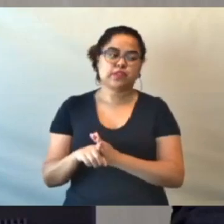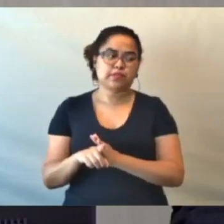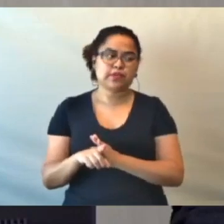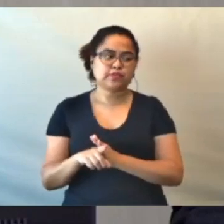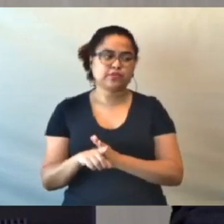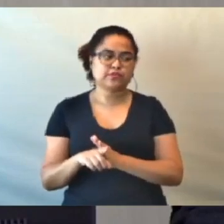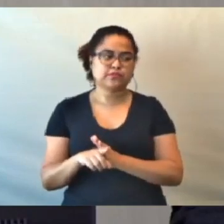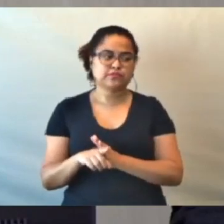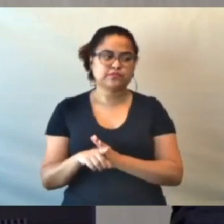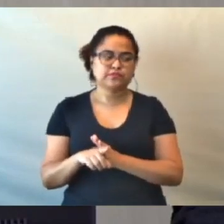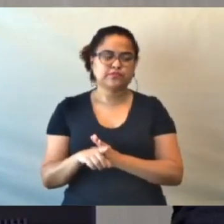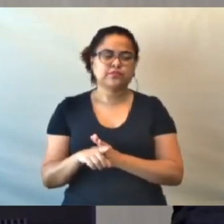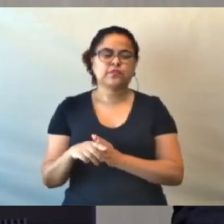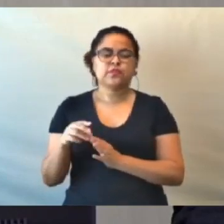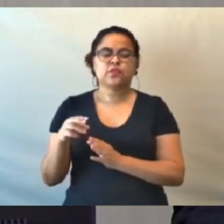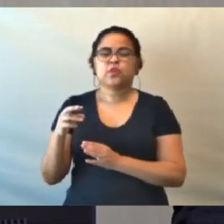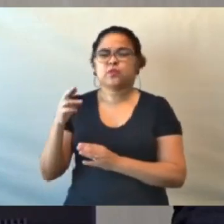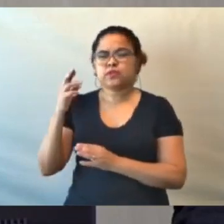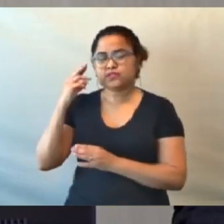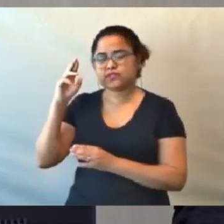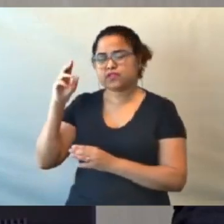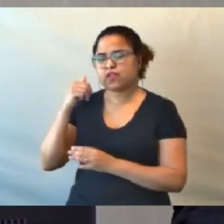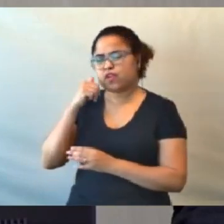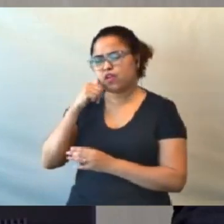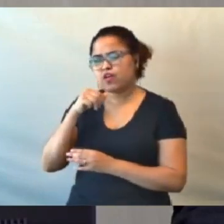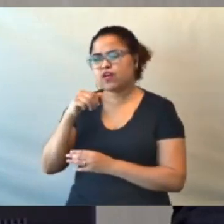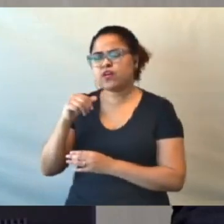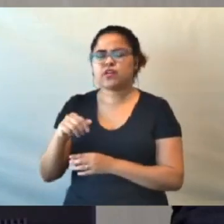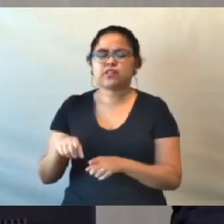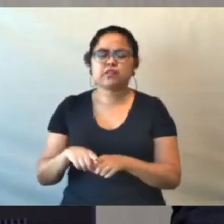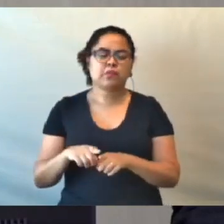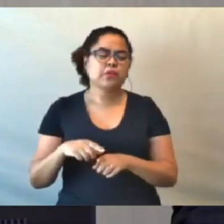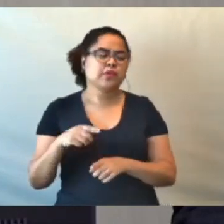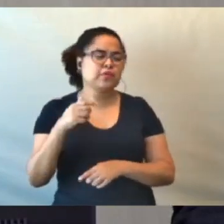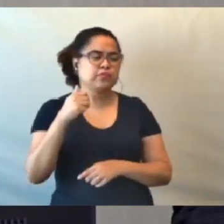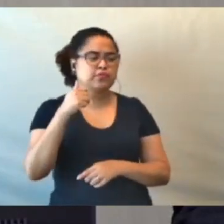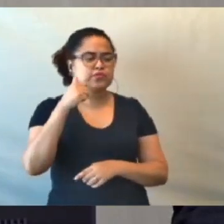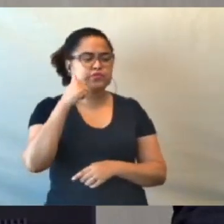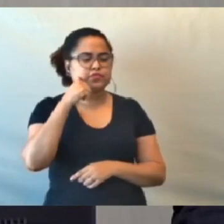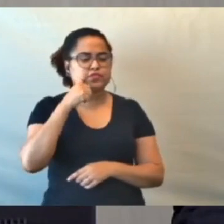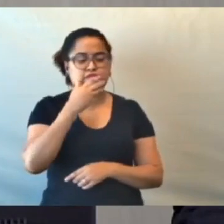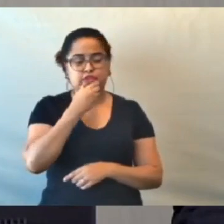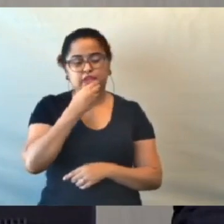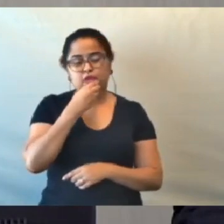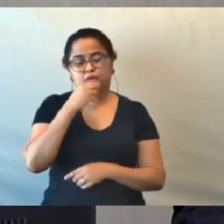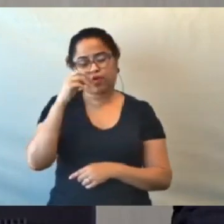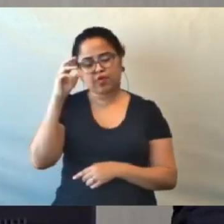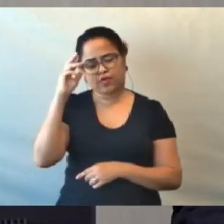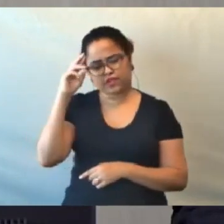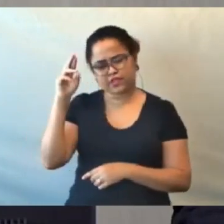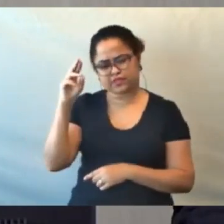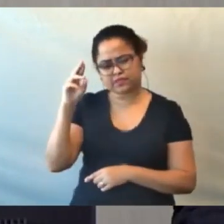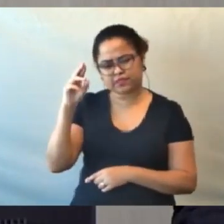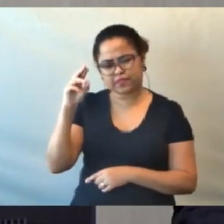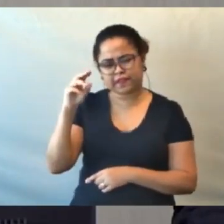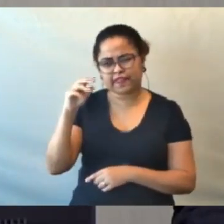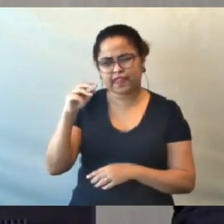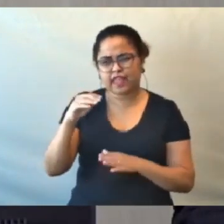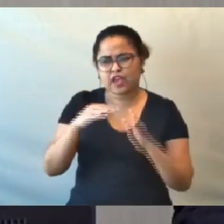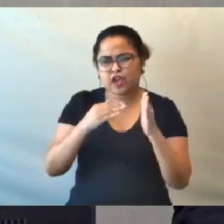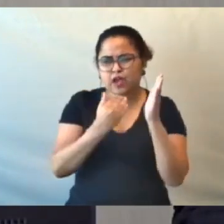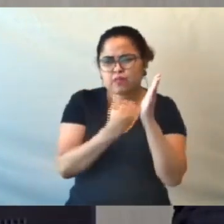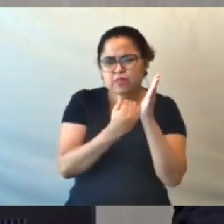senhores, foi recomendado pela Fundação Cristiano Ottoni a aferição dos parâmetros mensurados